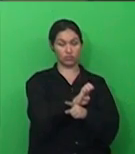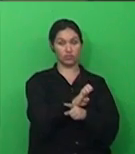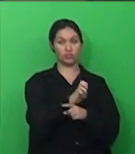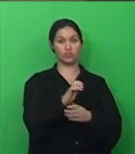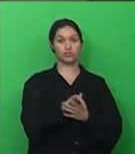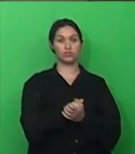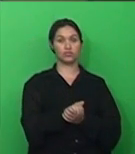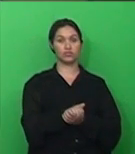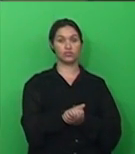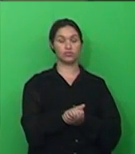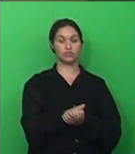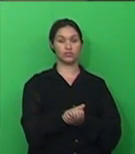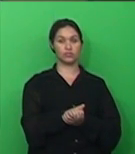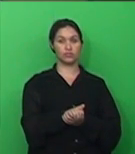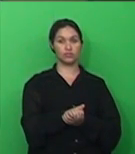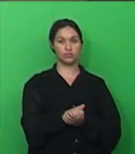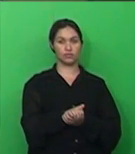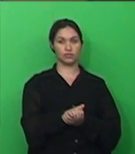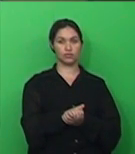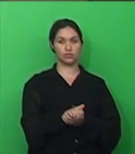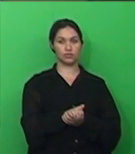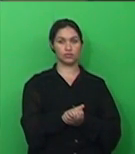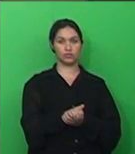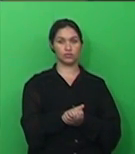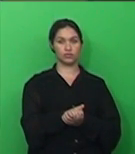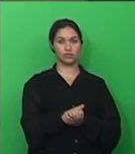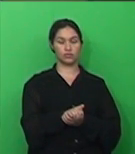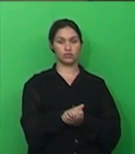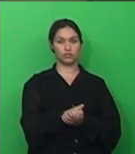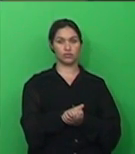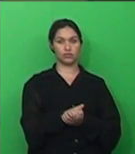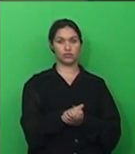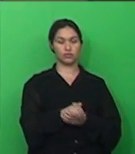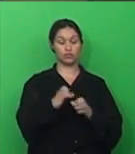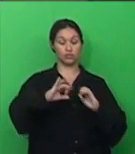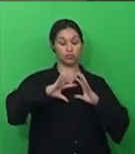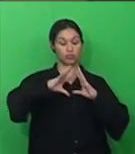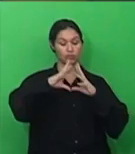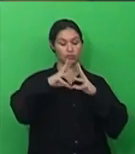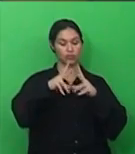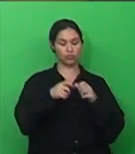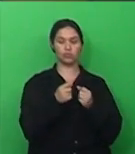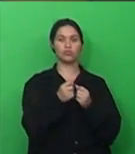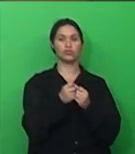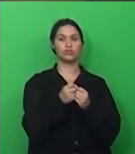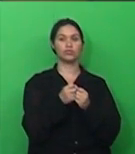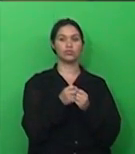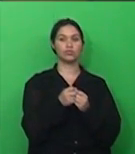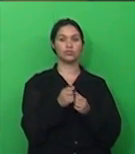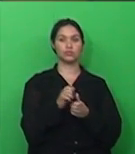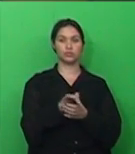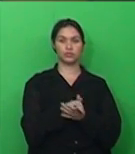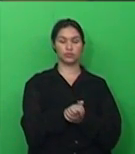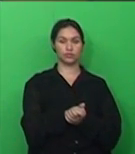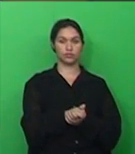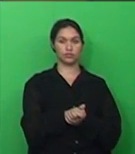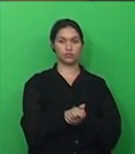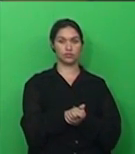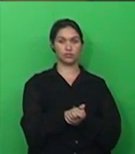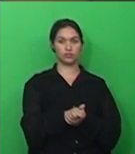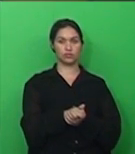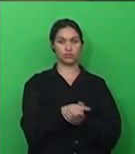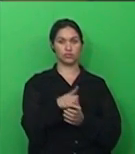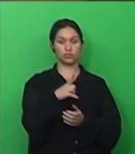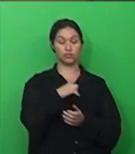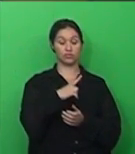Paraíba, de Buenos Aires, de Rosário, tudo tem custo. É passagem aérea, é alimentação, é